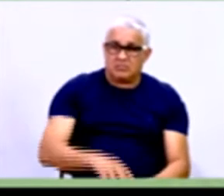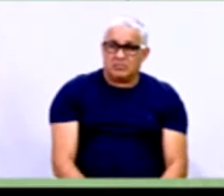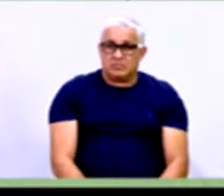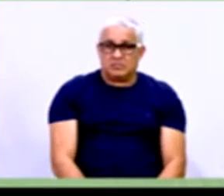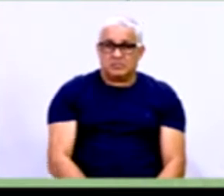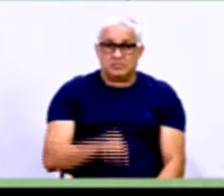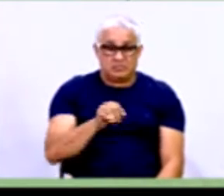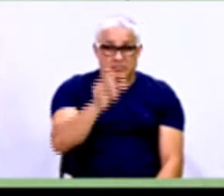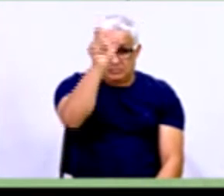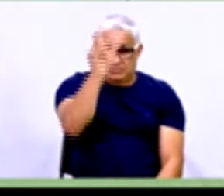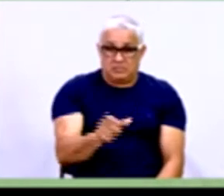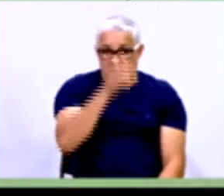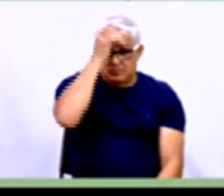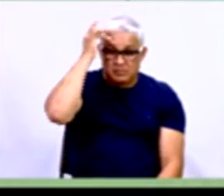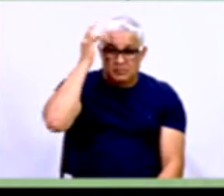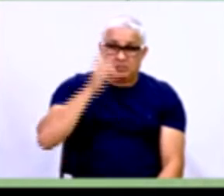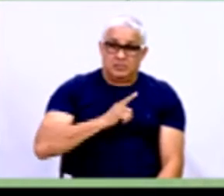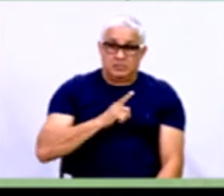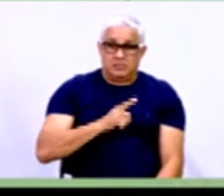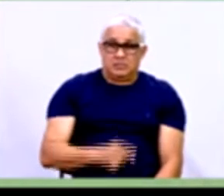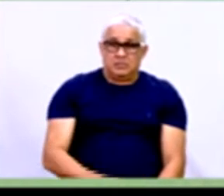se uma pessoa ela está